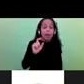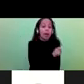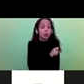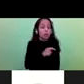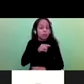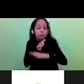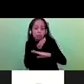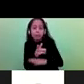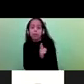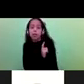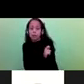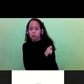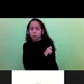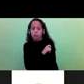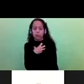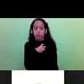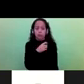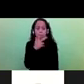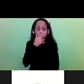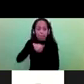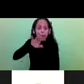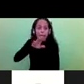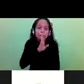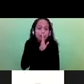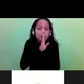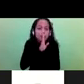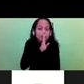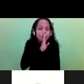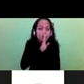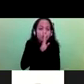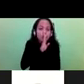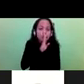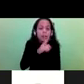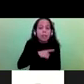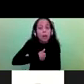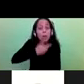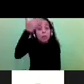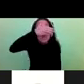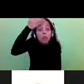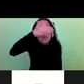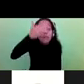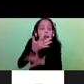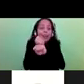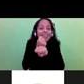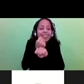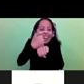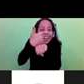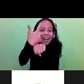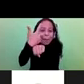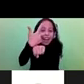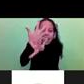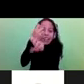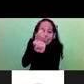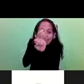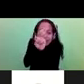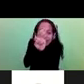uma participação mais incipiente, porque eu não estou vendo os meus alunos. Eu não sei quem está me dando atenção e quem não está me